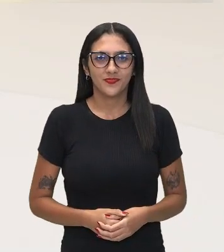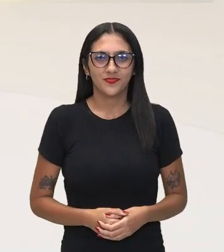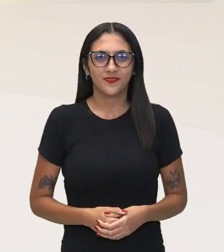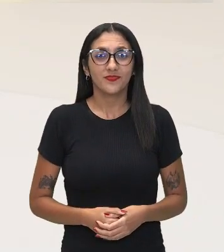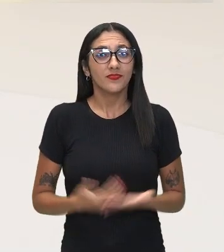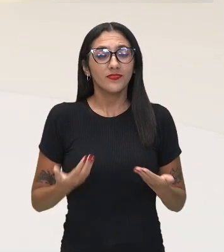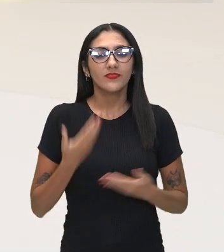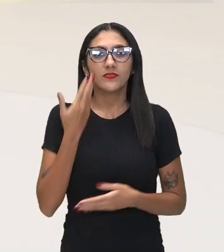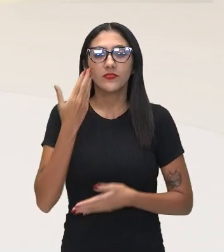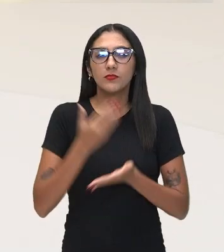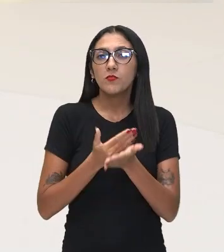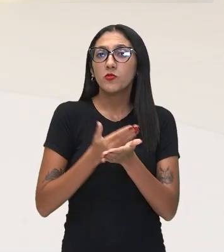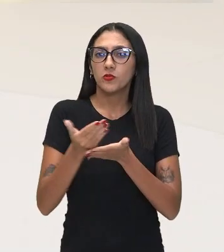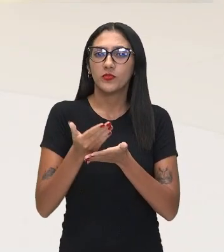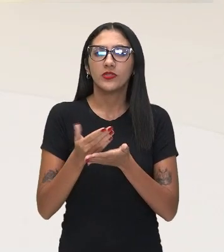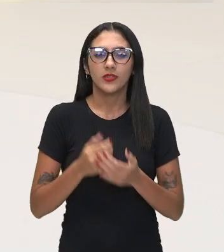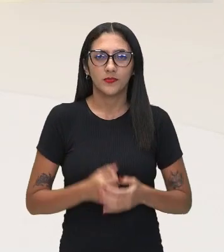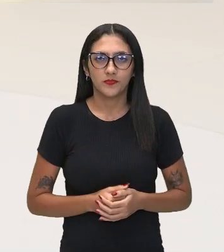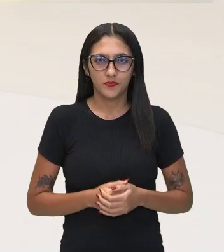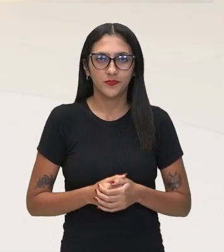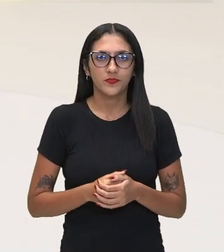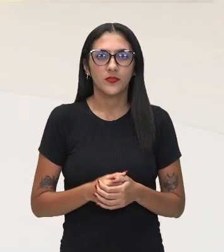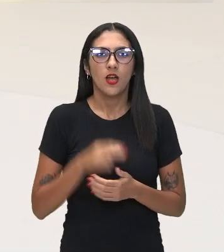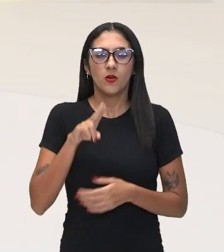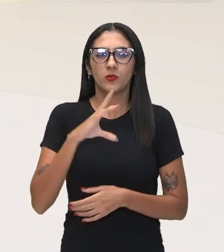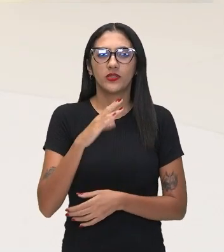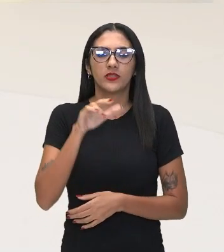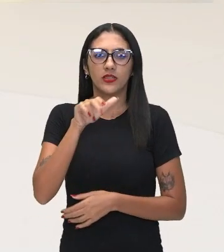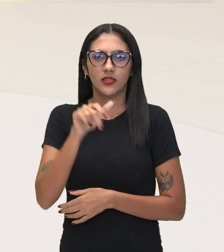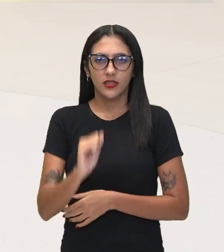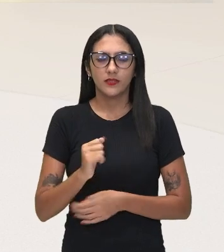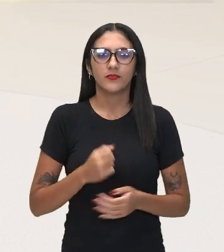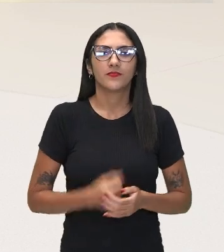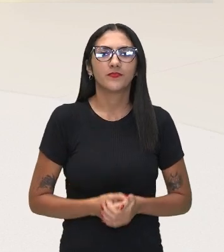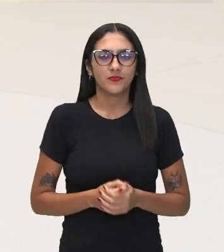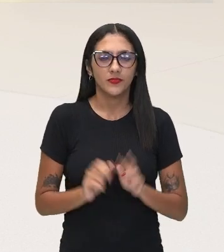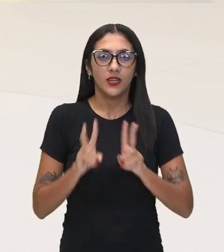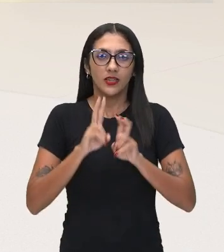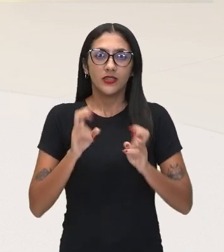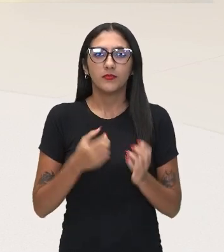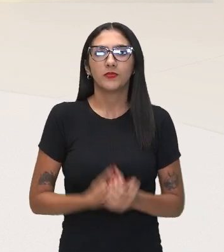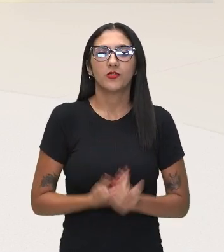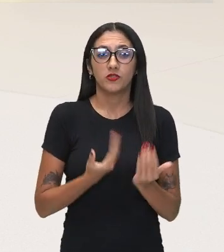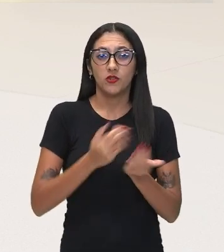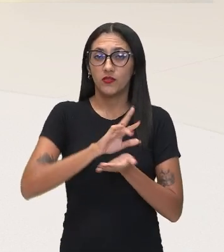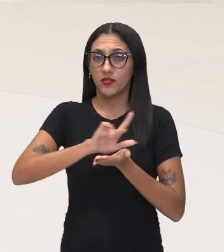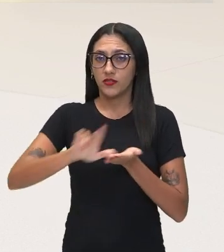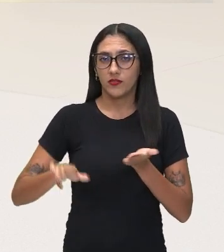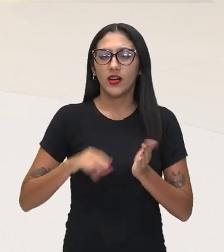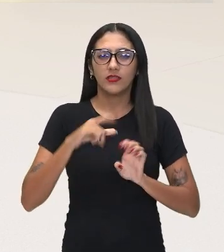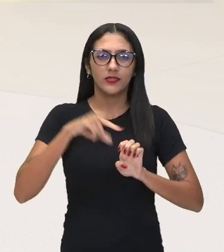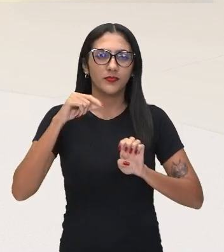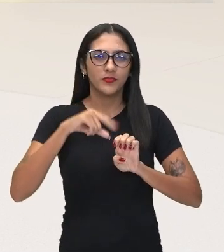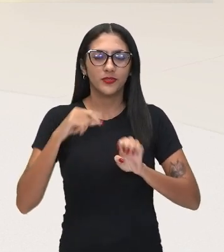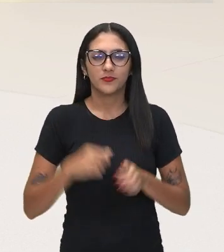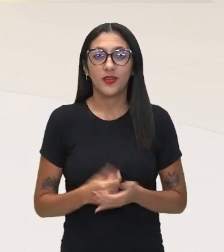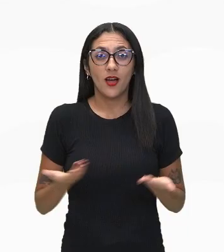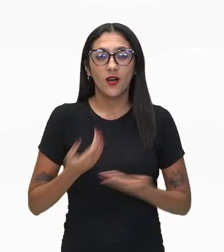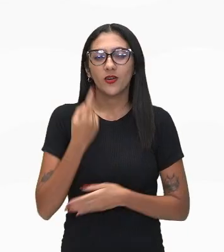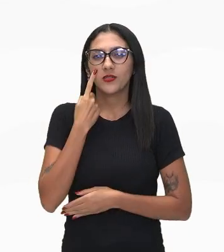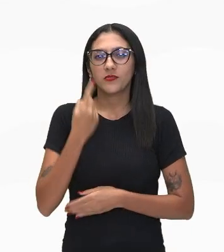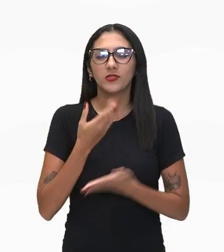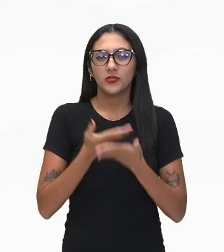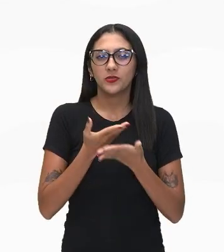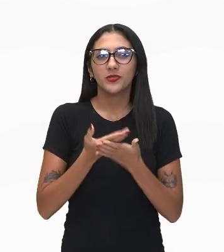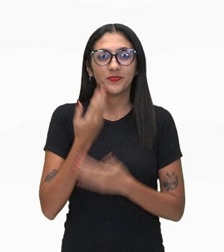vamos começar hoje a nossa unidade curricular de aprofundamento chamada Juventude Empreendedora. Vamos ver a nossa aula de